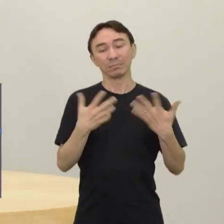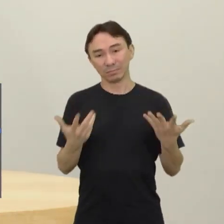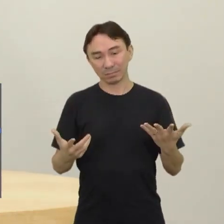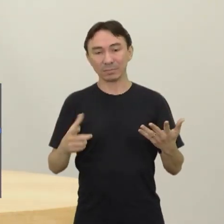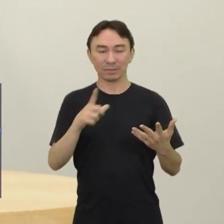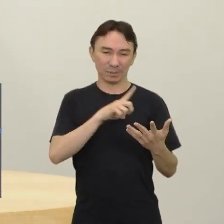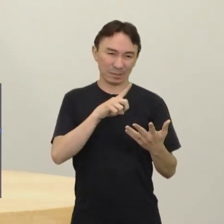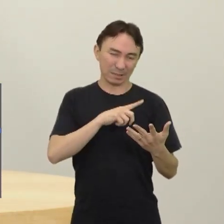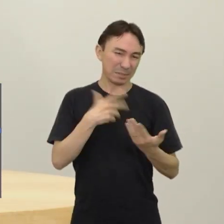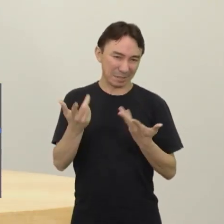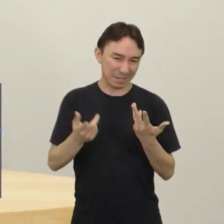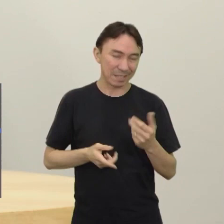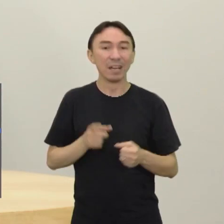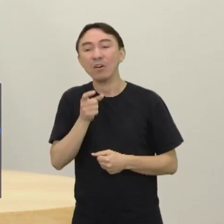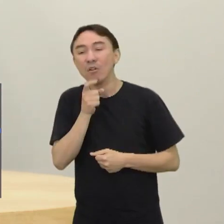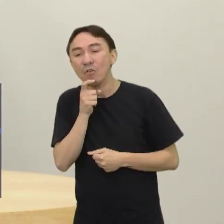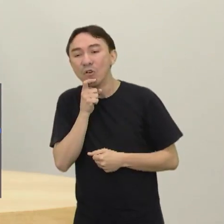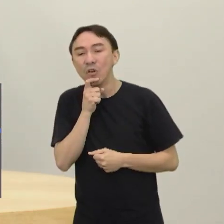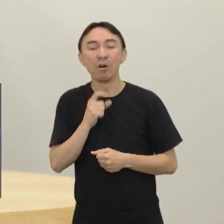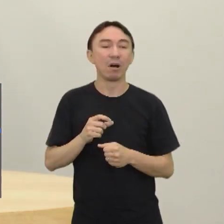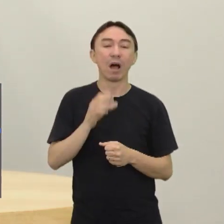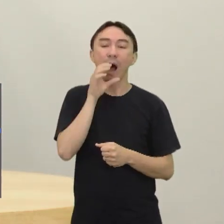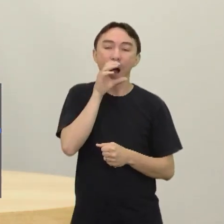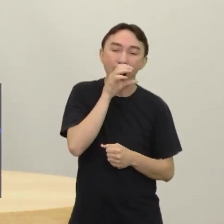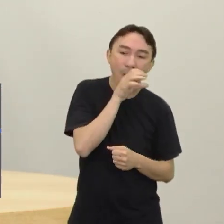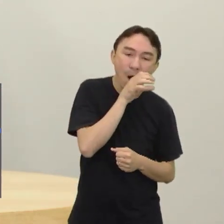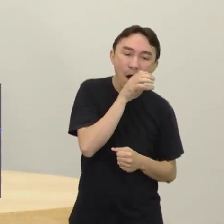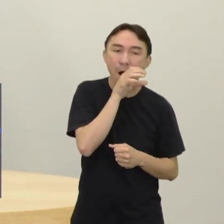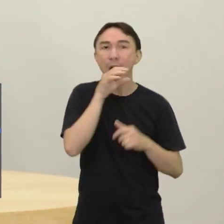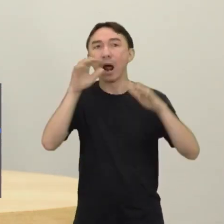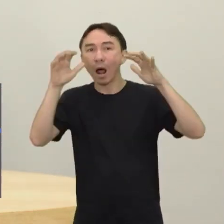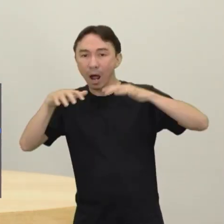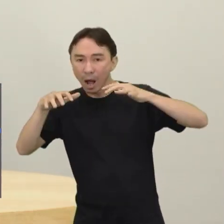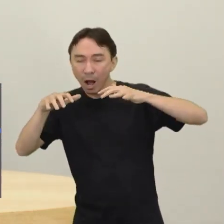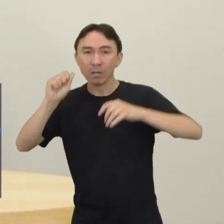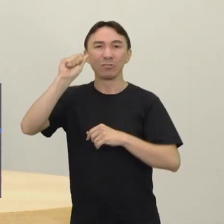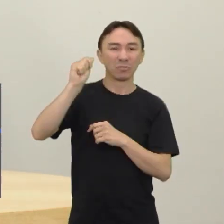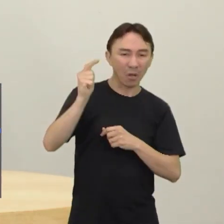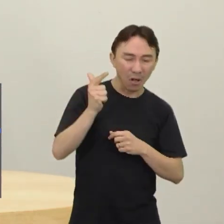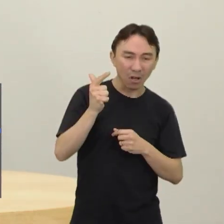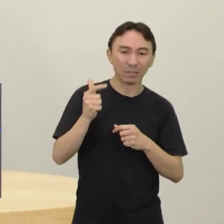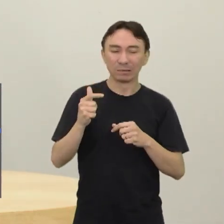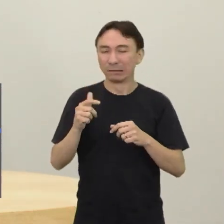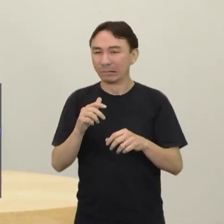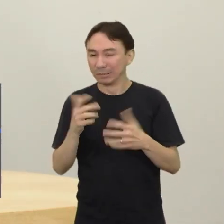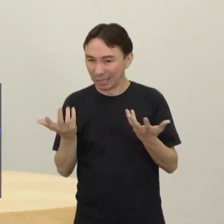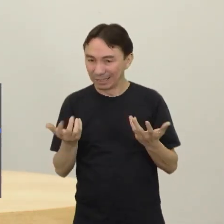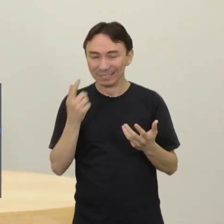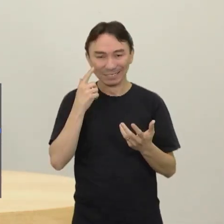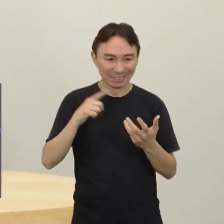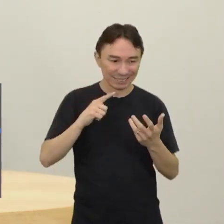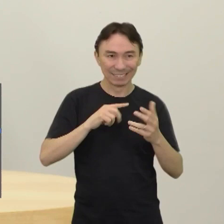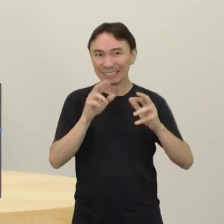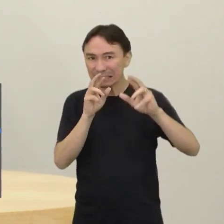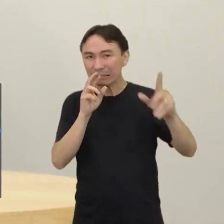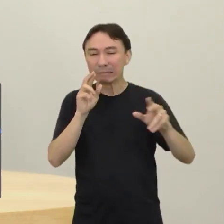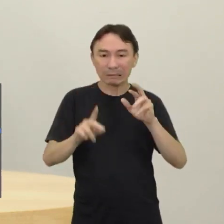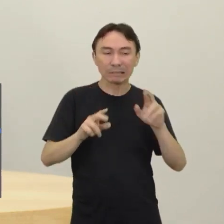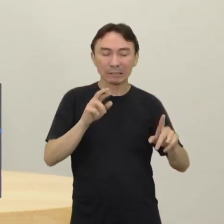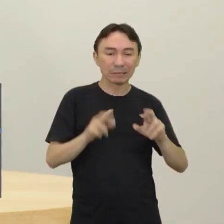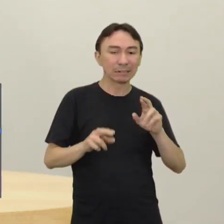Principalmente quando a gente estuda aí clima, vegetação, né? E relevo, que são aí esses estudos físicos que a gente acaba